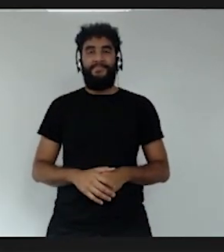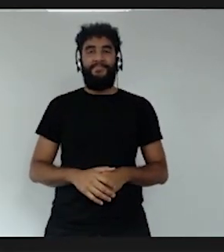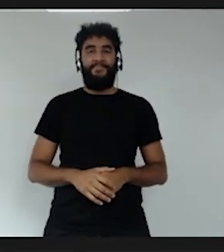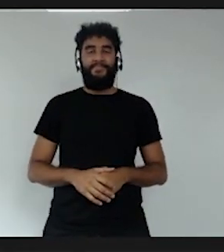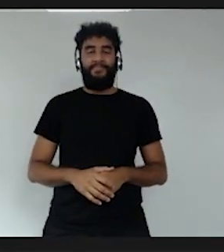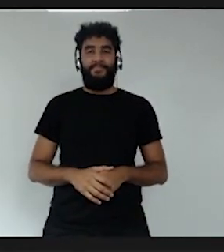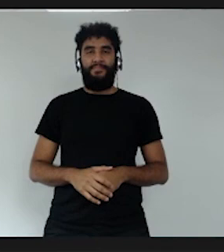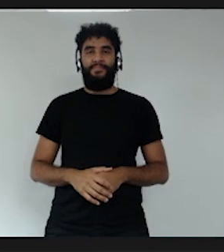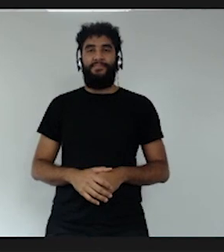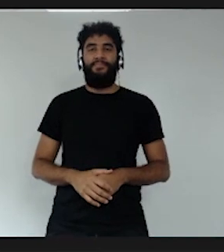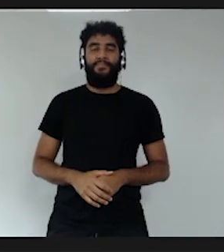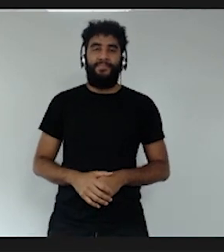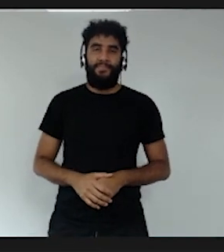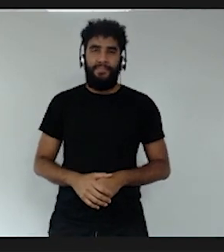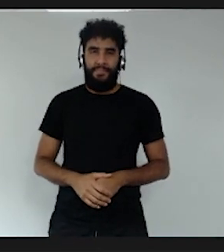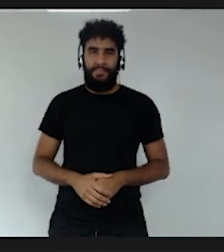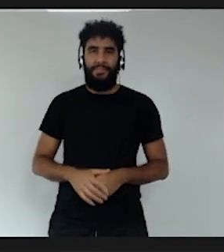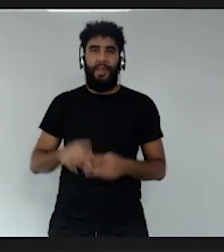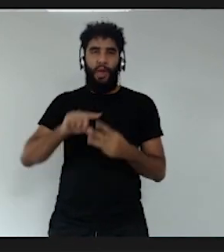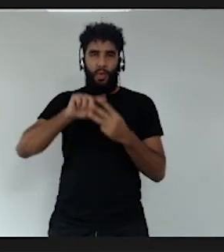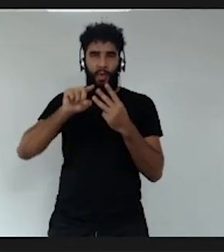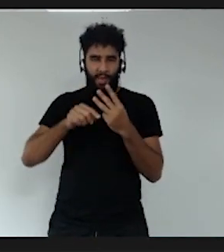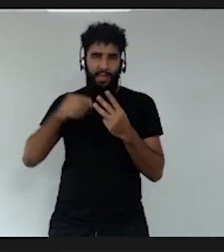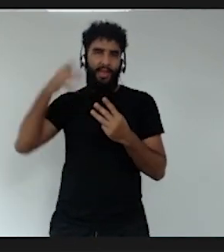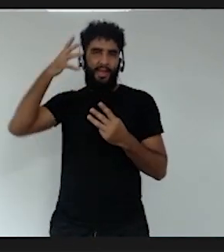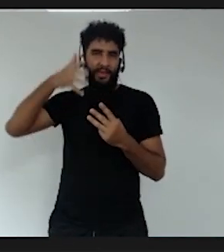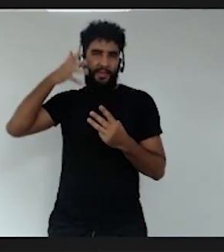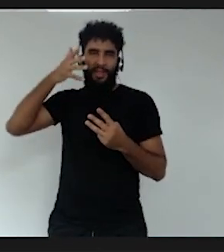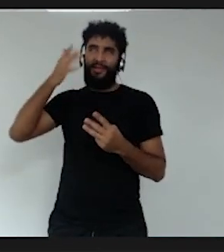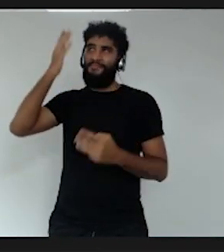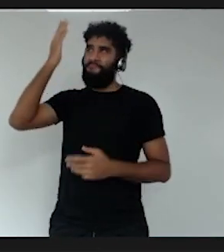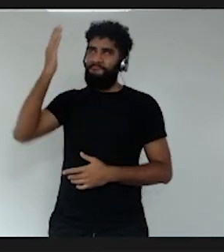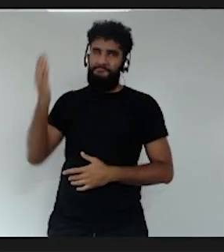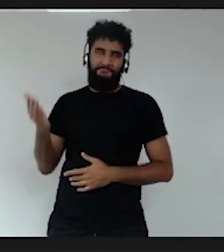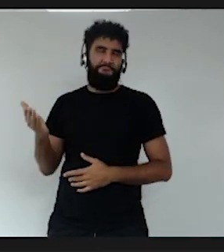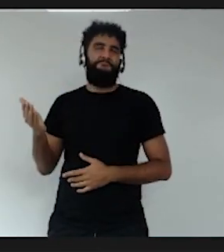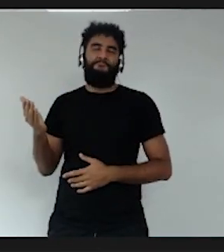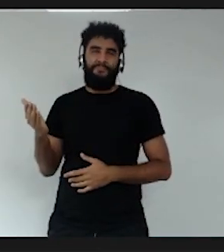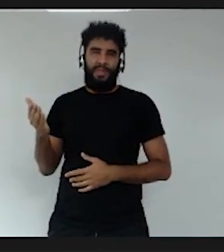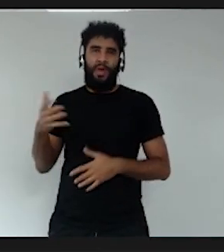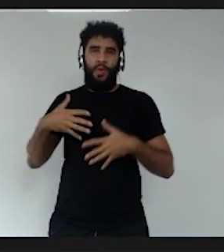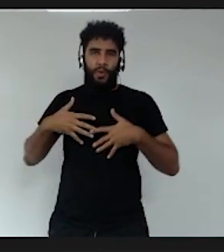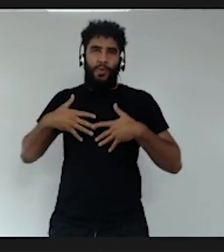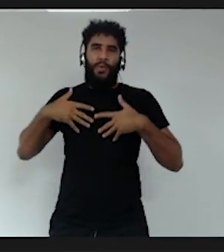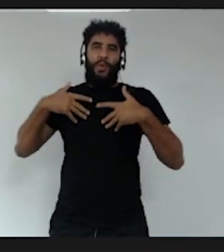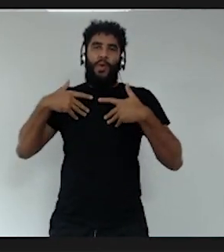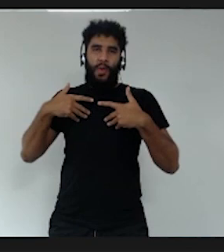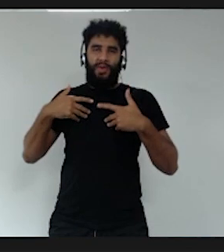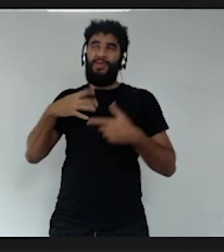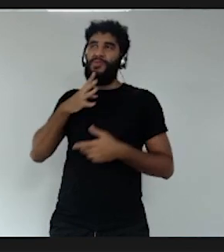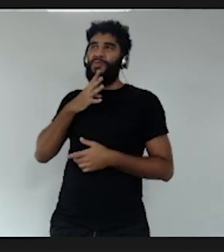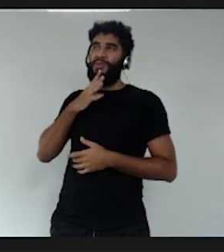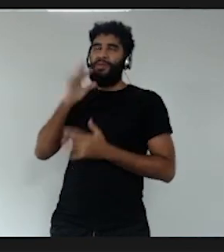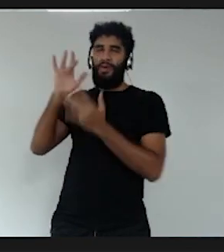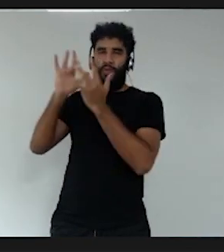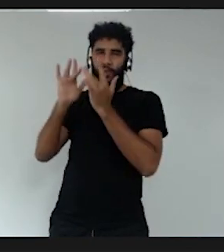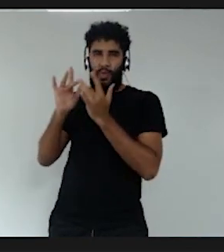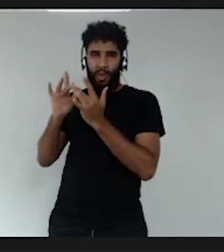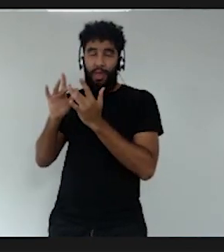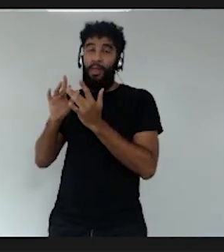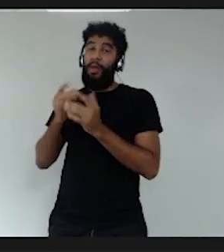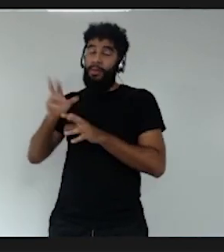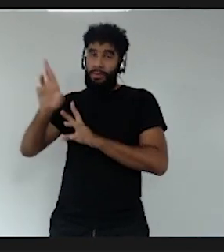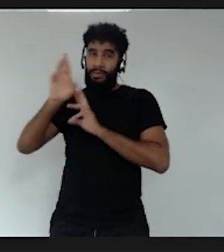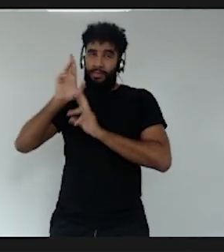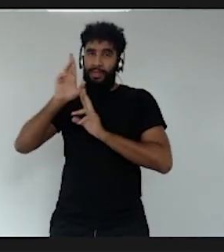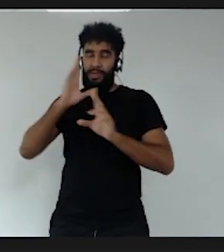Dr. Carlos Eduardo, Dr. Marcos Vinícius e doutora Valéria, tive a honra de conhecê-los aqui, espero